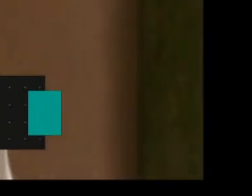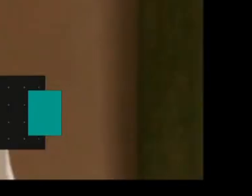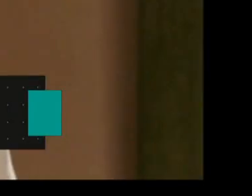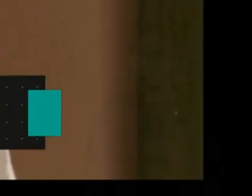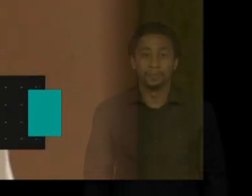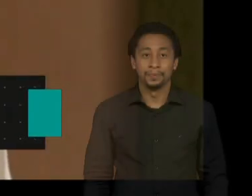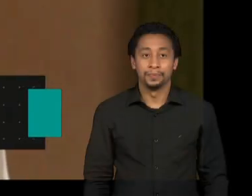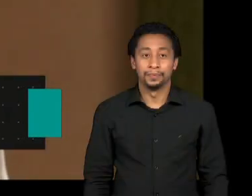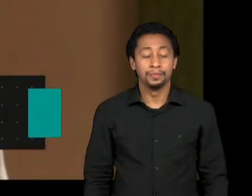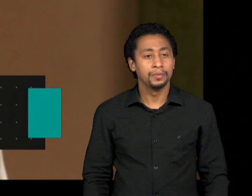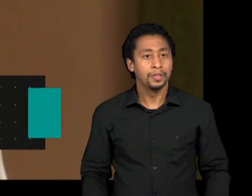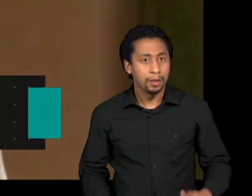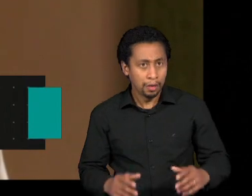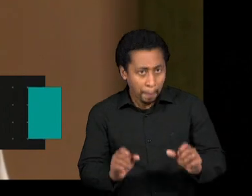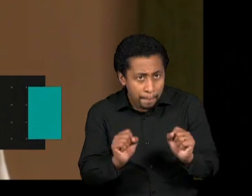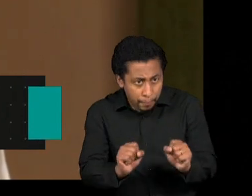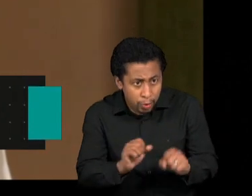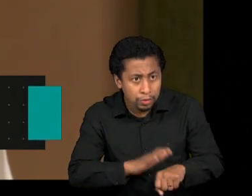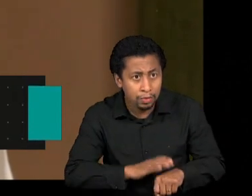O que posso fazer?